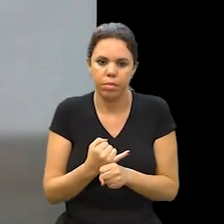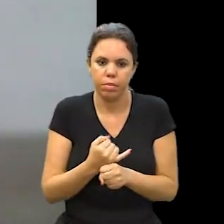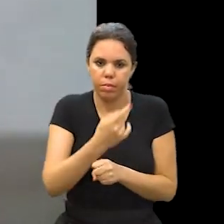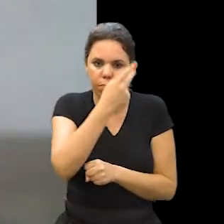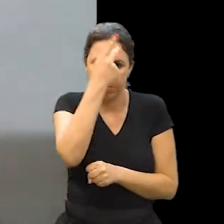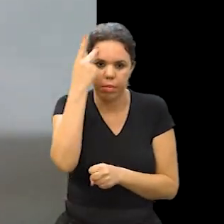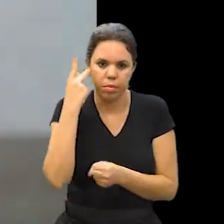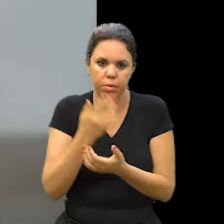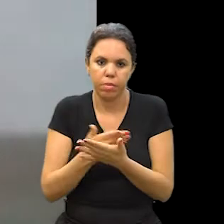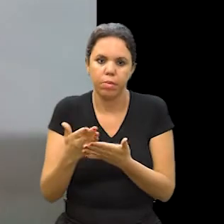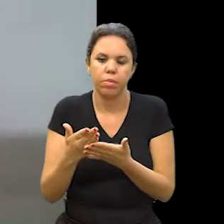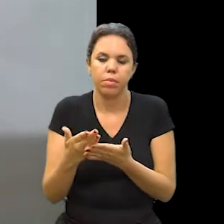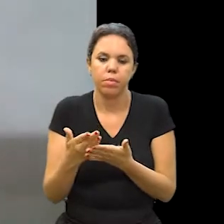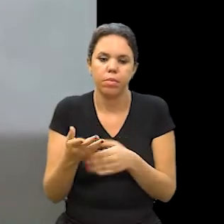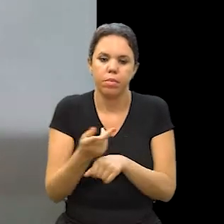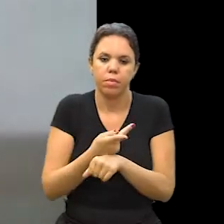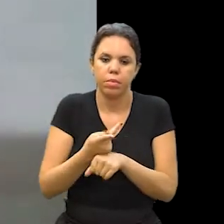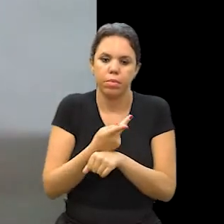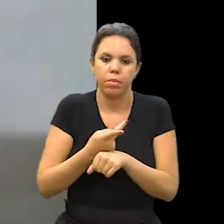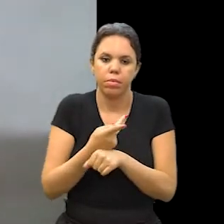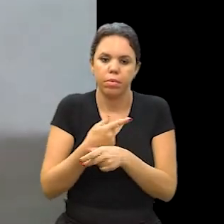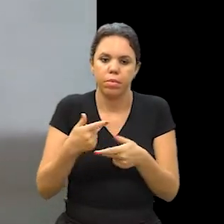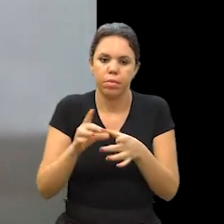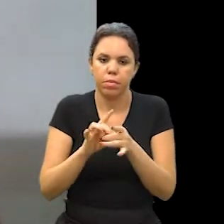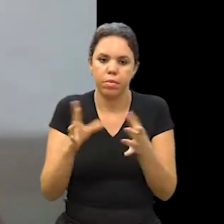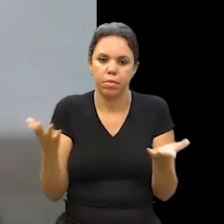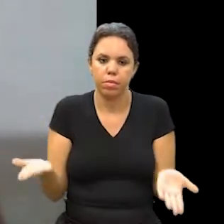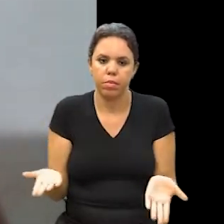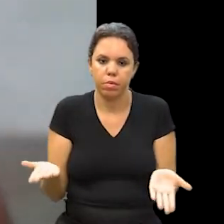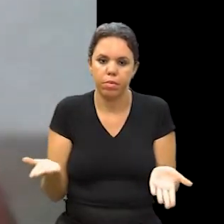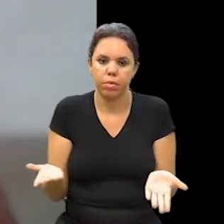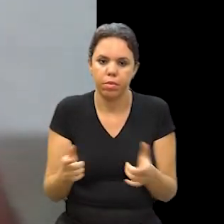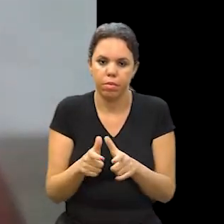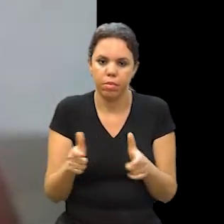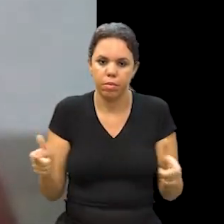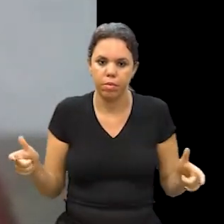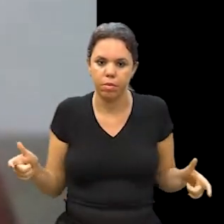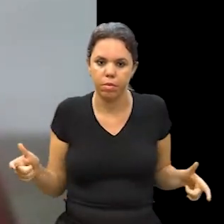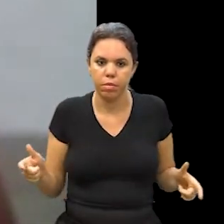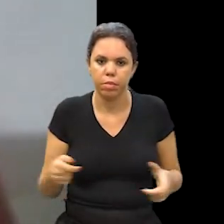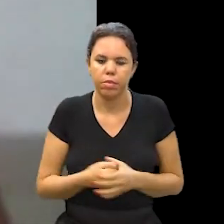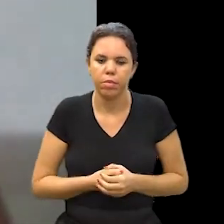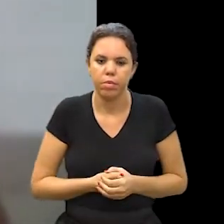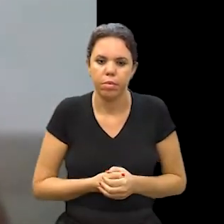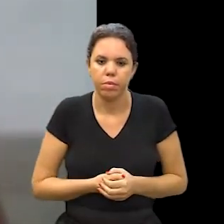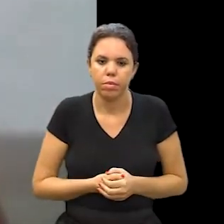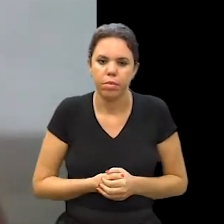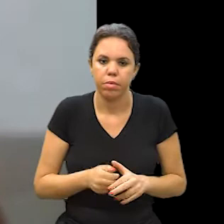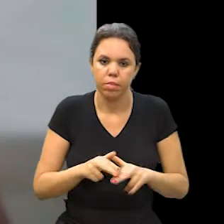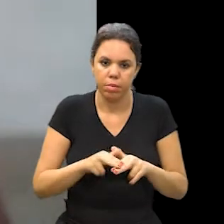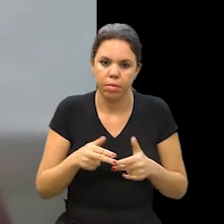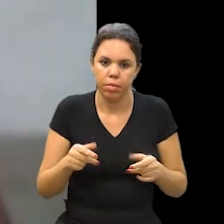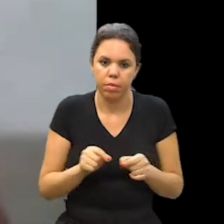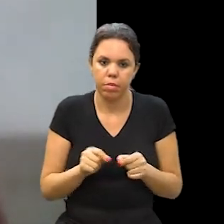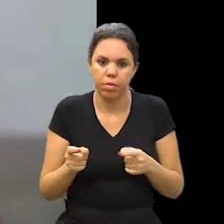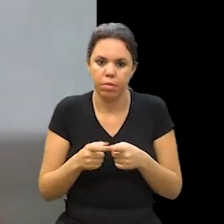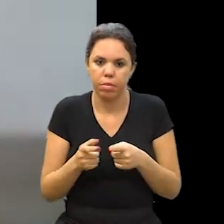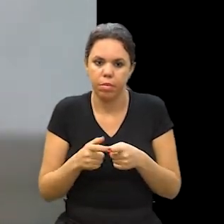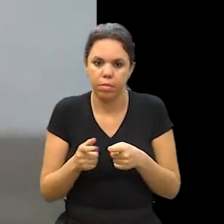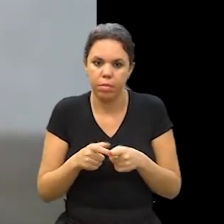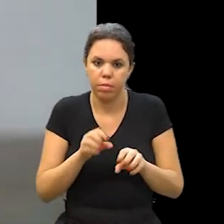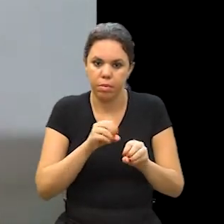às vezes começam a procurar e chega com uma demanda livre, mas a grande maioria vem por algum meio, né, ou médico